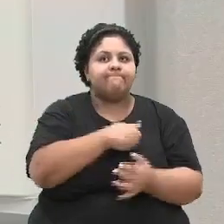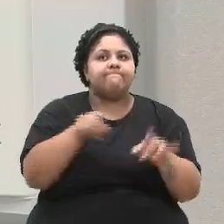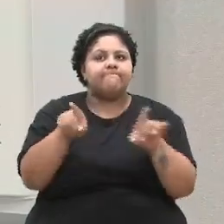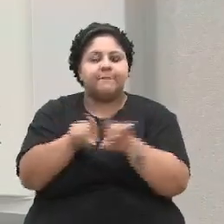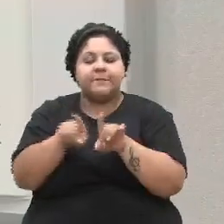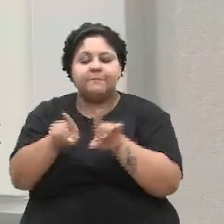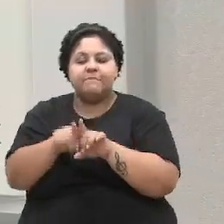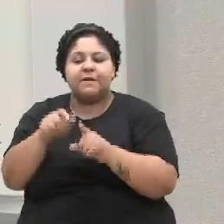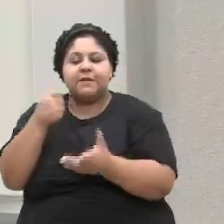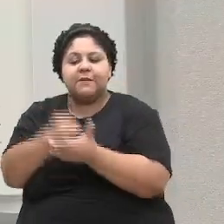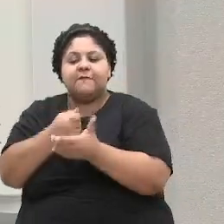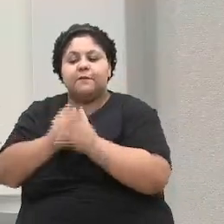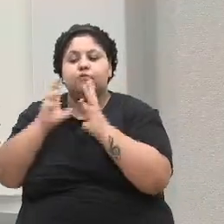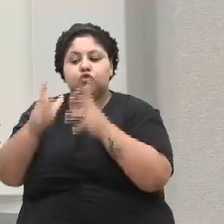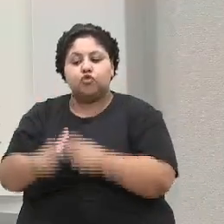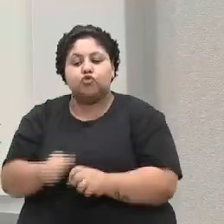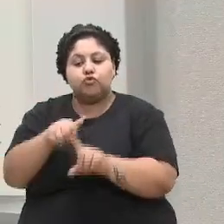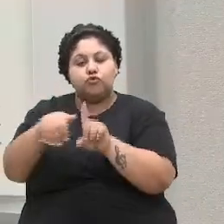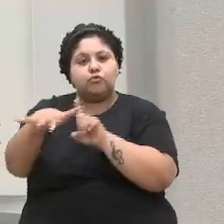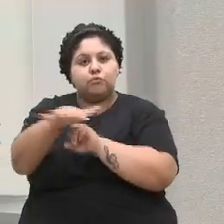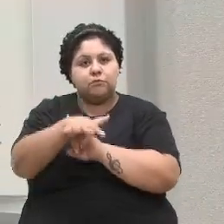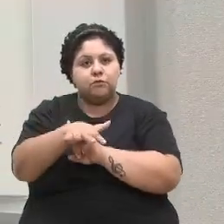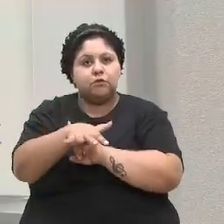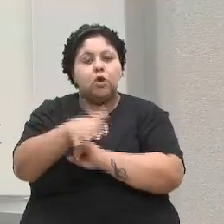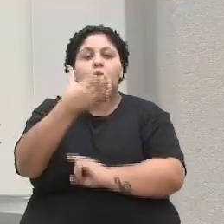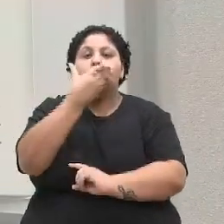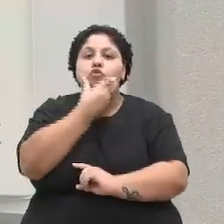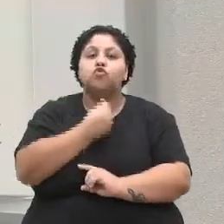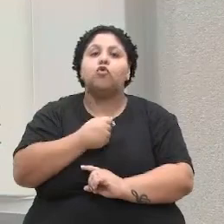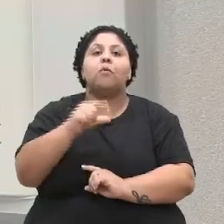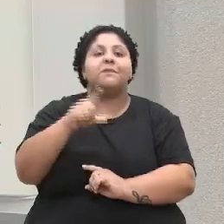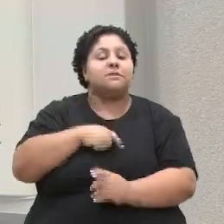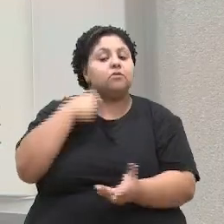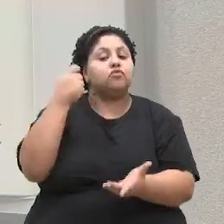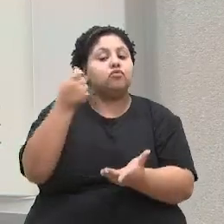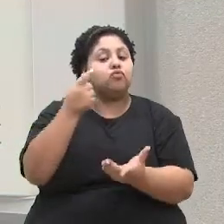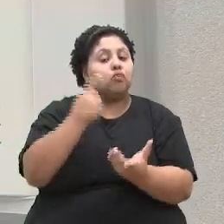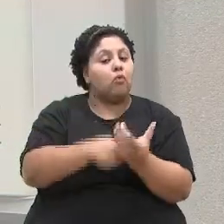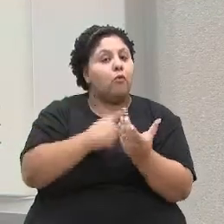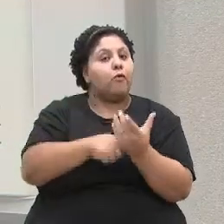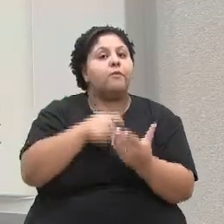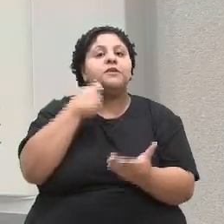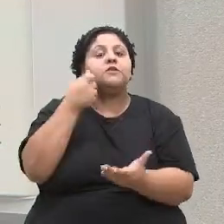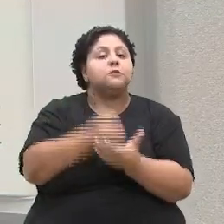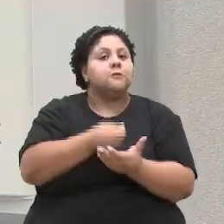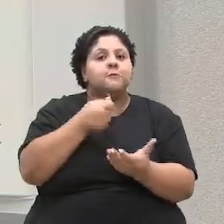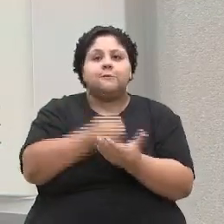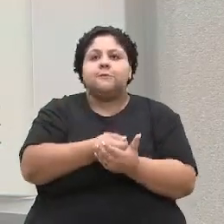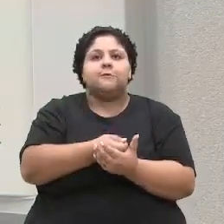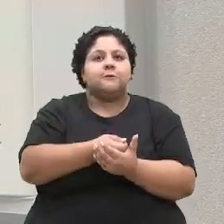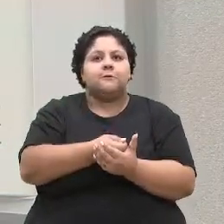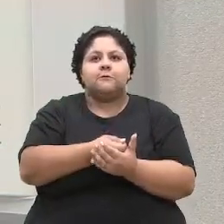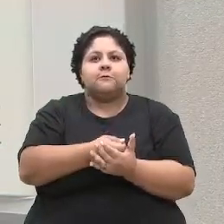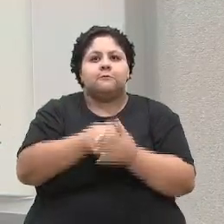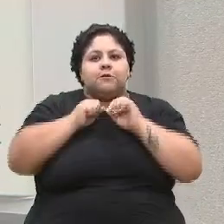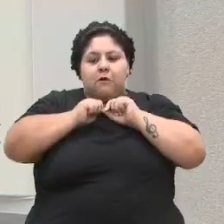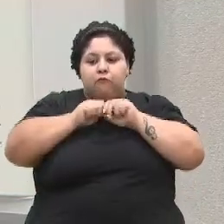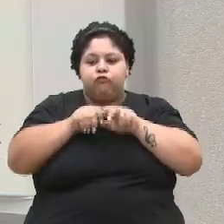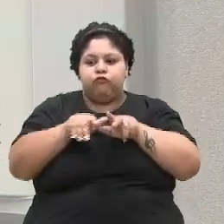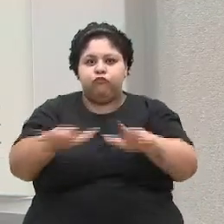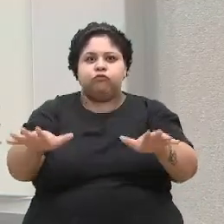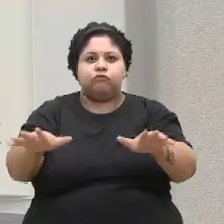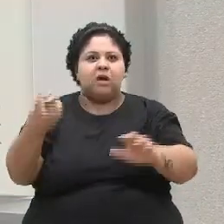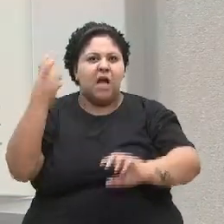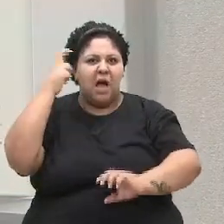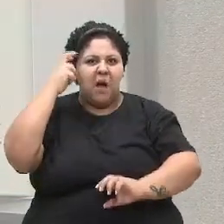sociedade. E esse é o compromisso. E os homens têm um compromisso, sim, de não perpetuar essa cultura opressora,